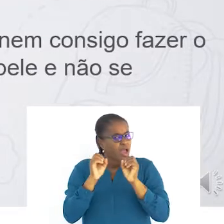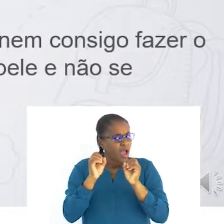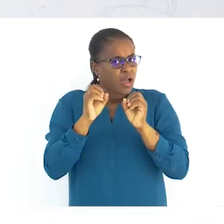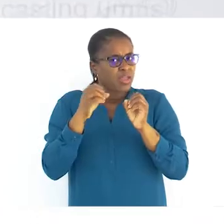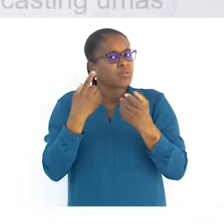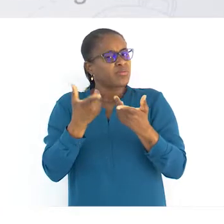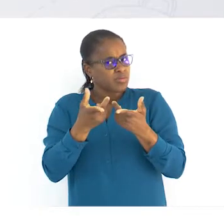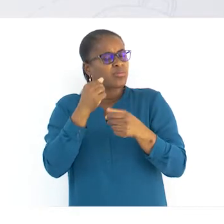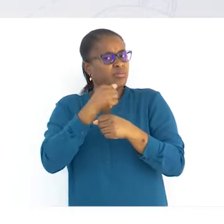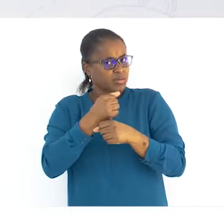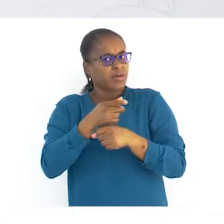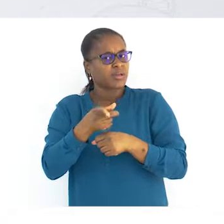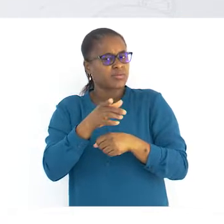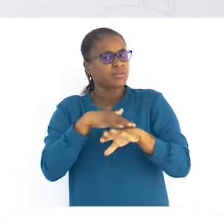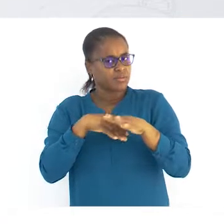papel?